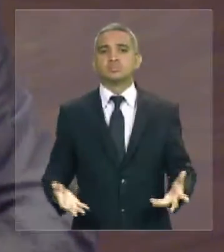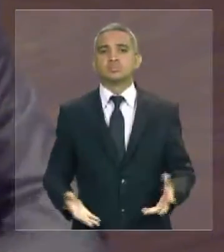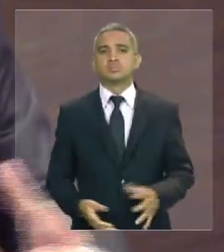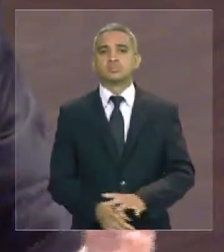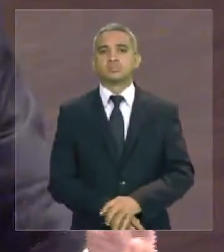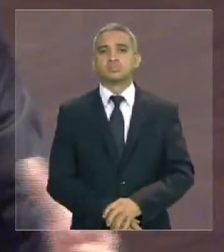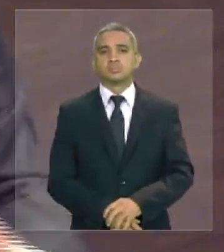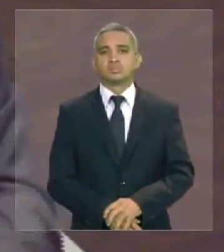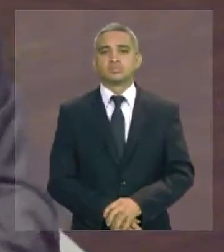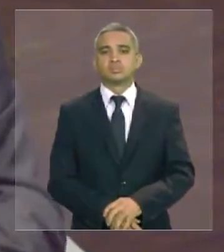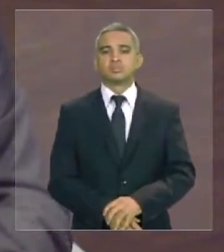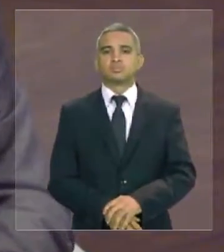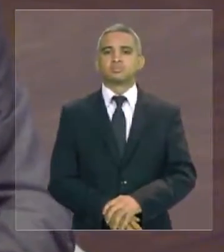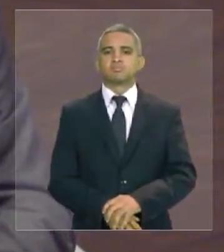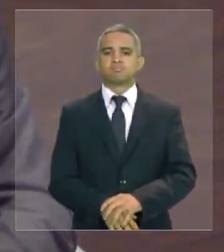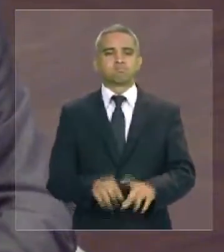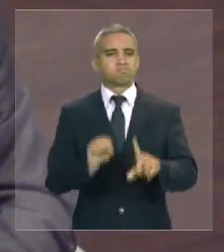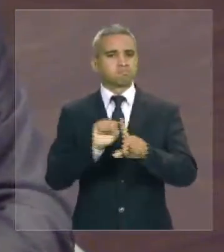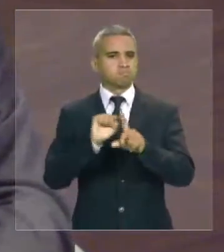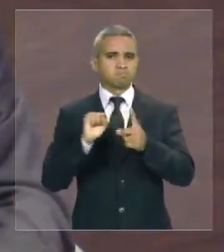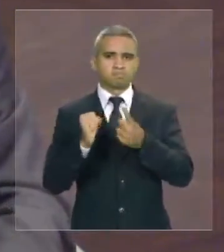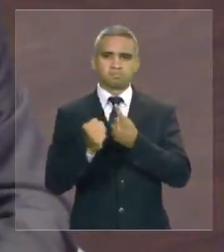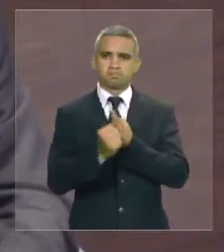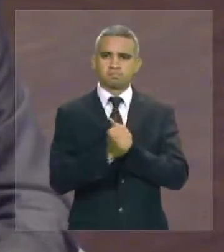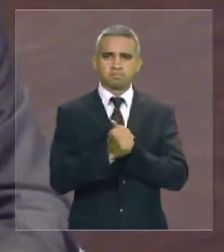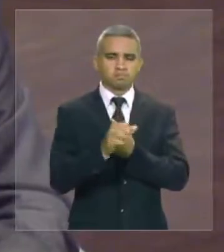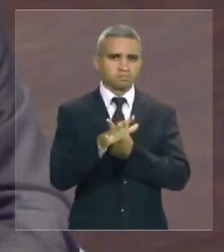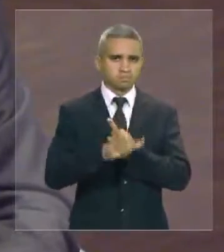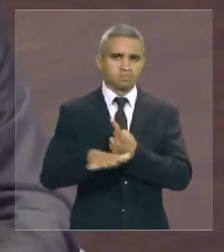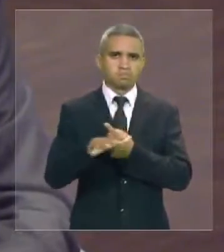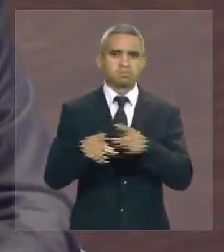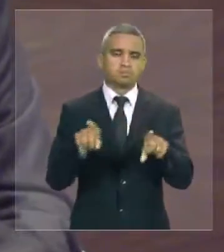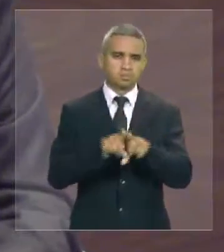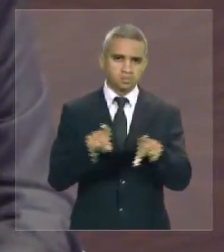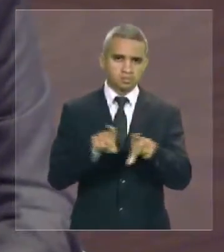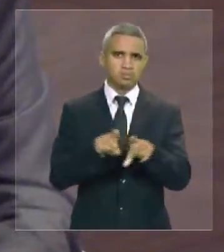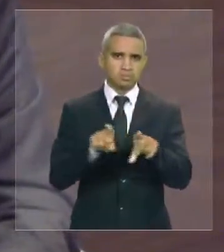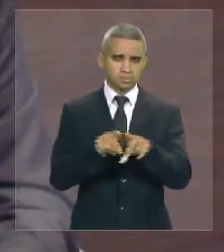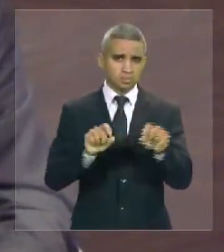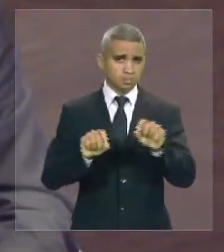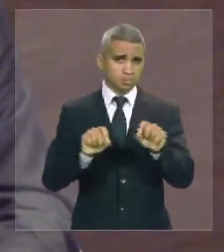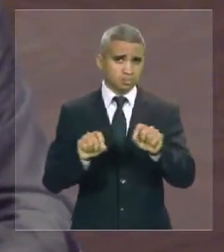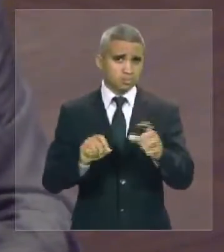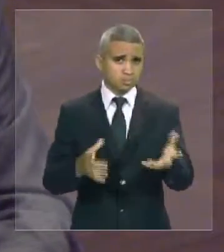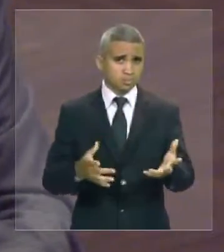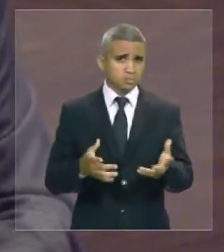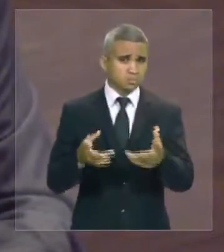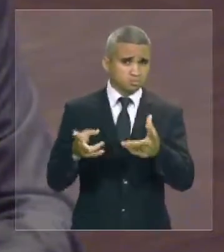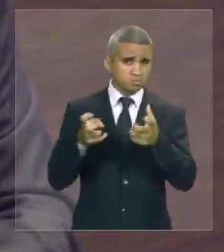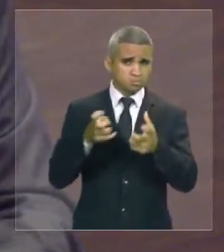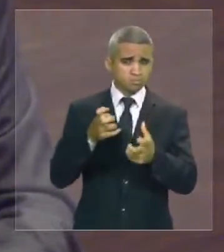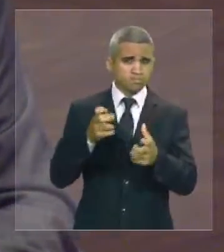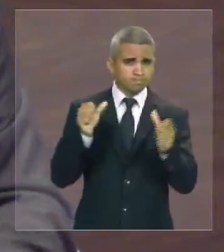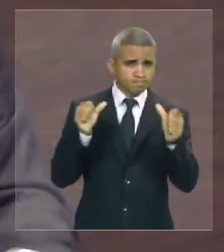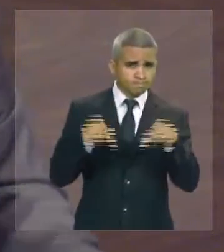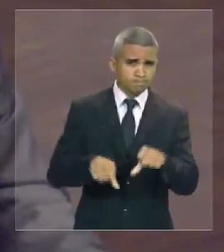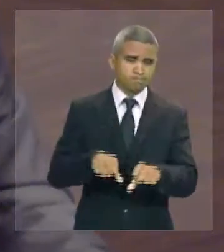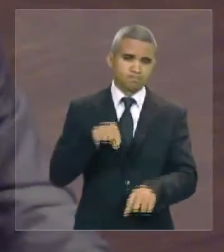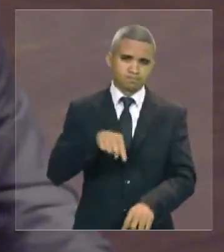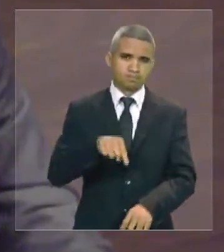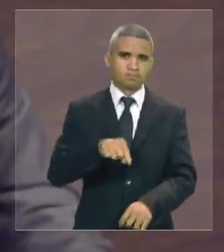mais sociais, mais dramáticos que eu vejo na nossa